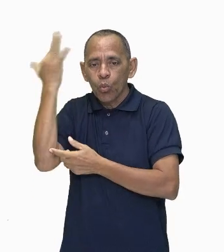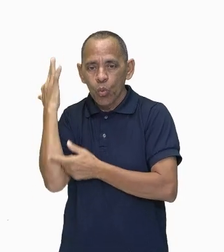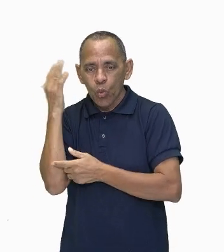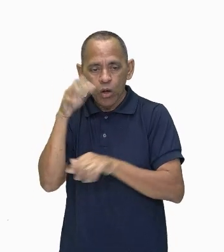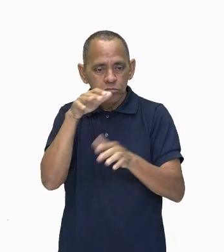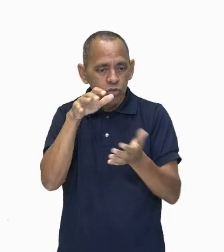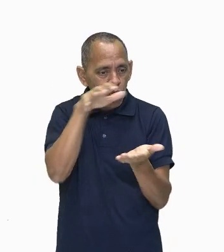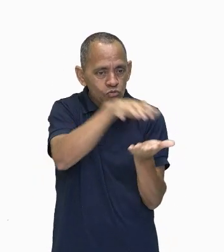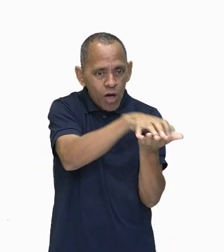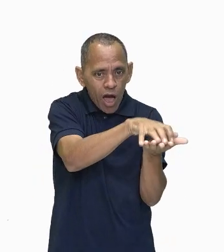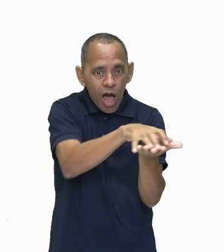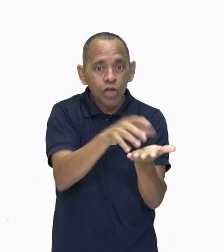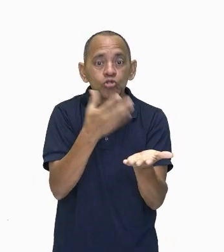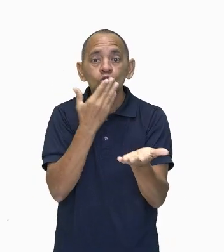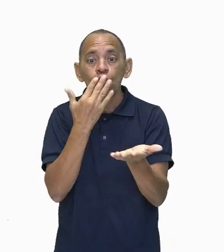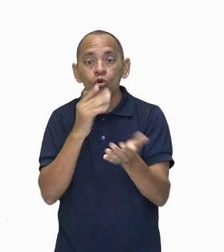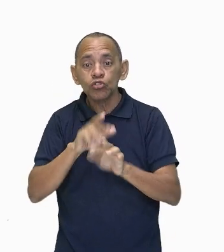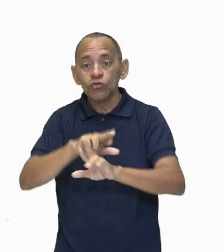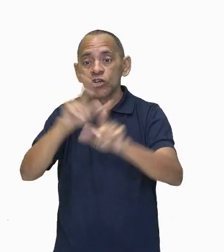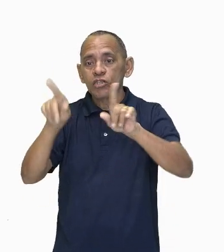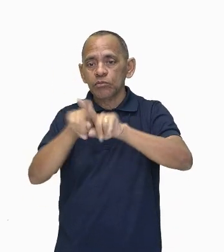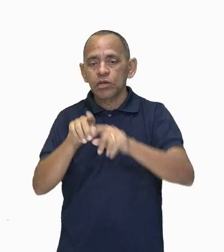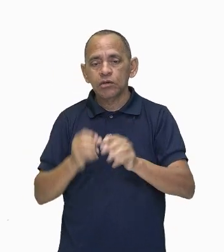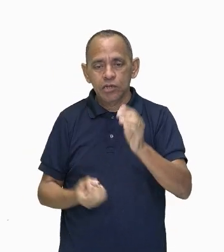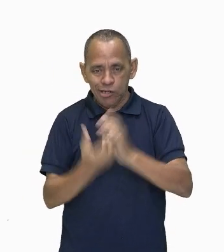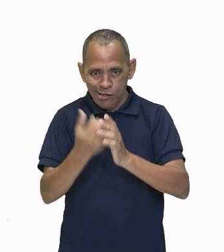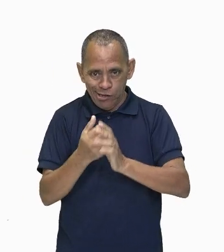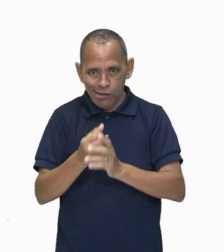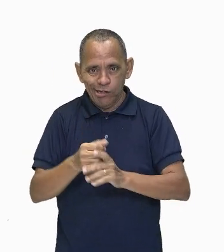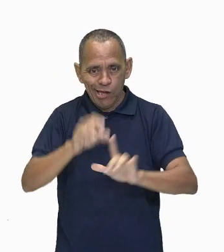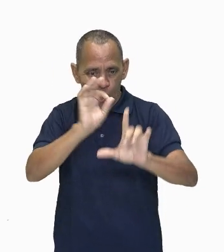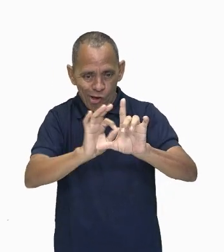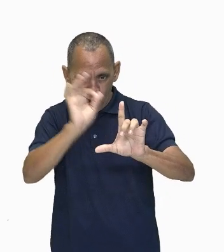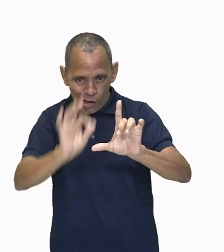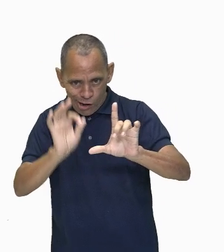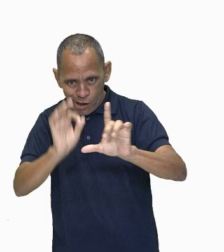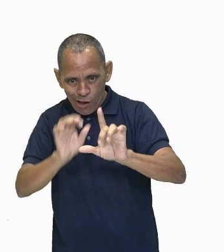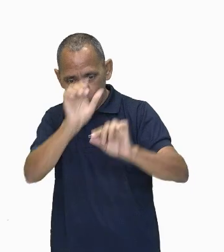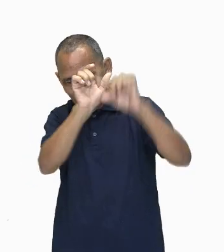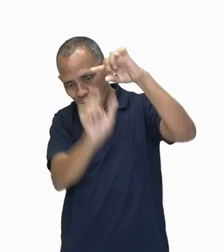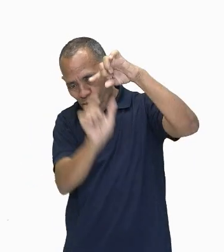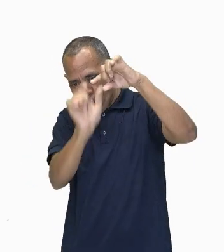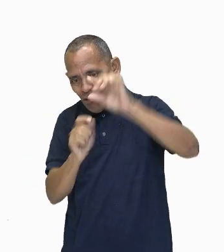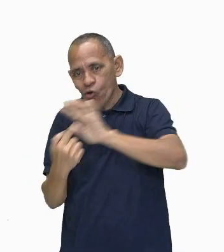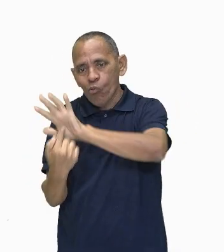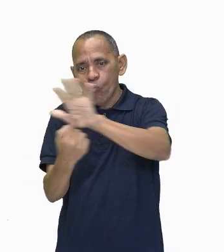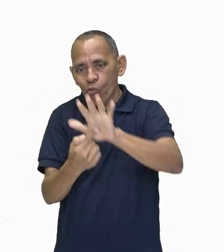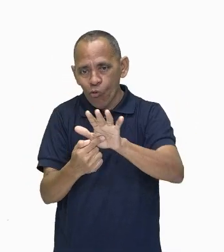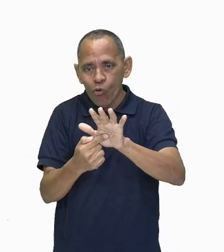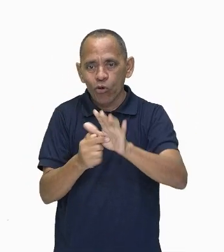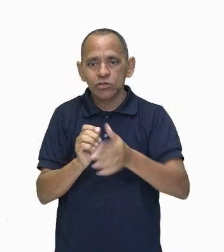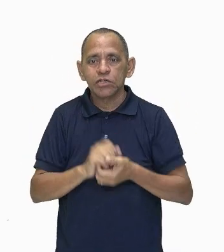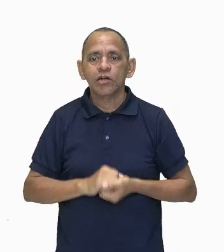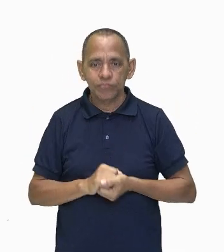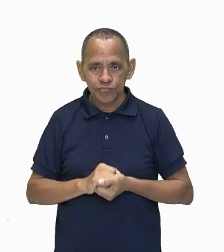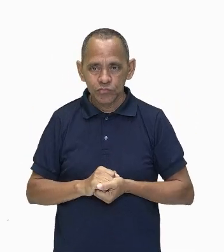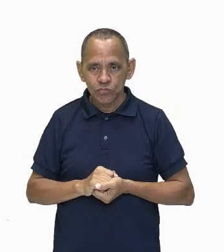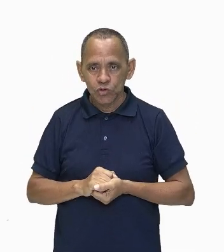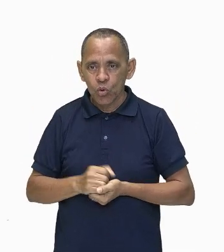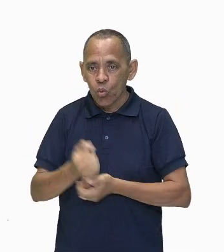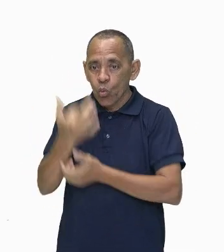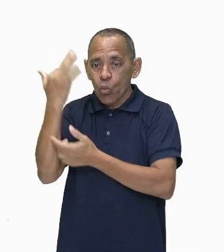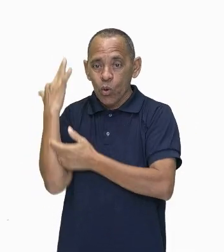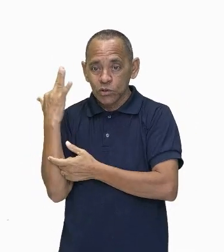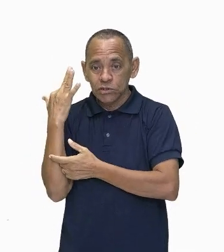eles. Crie um gráfico de colunas que mostra o número de carros de cada cor que passaram pelo carro